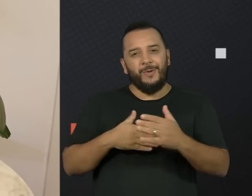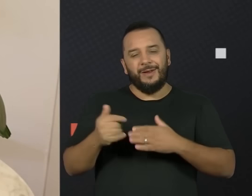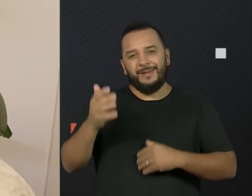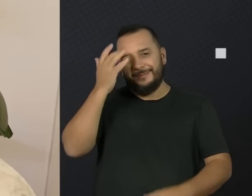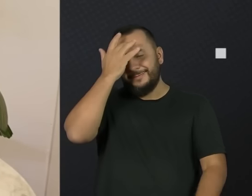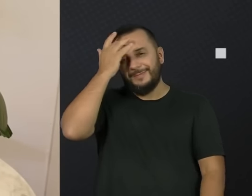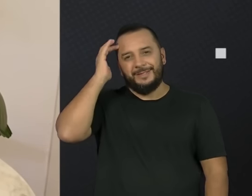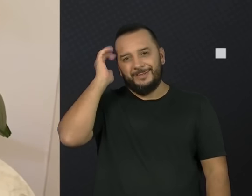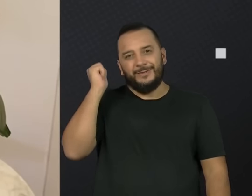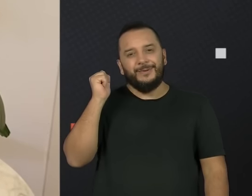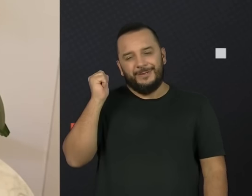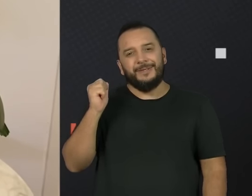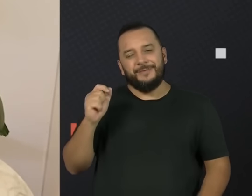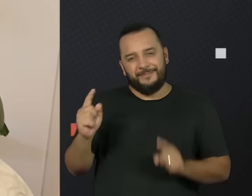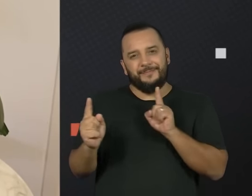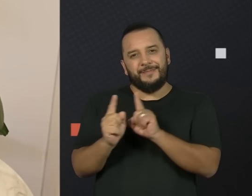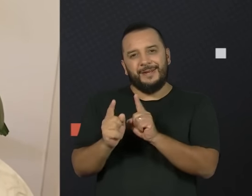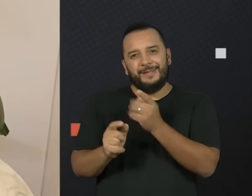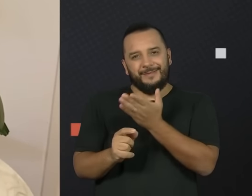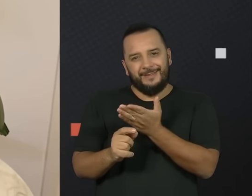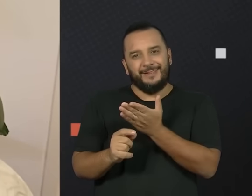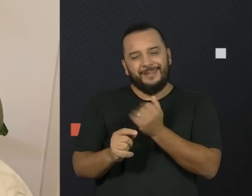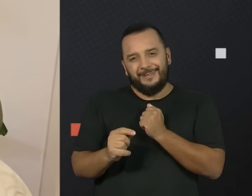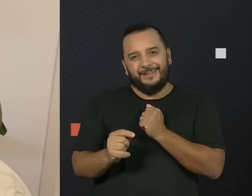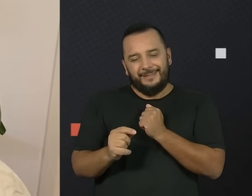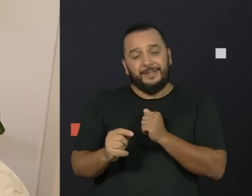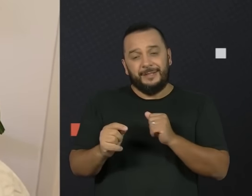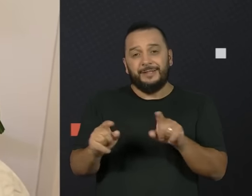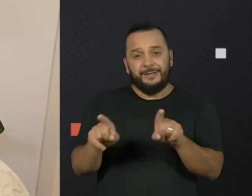pessoa que chegue perto da palavra moda.